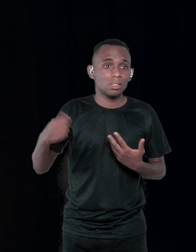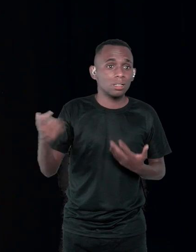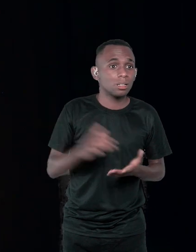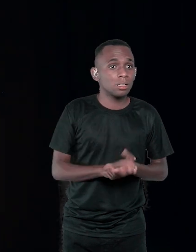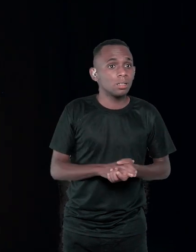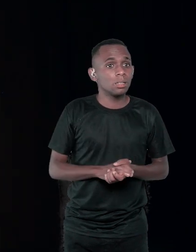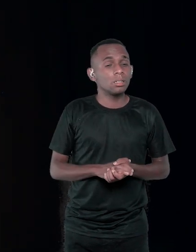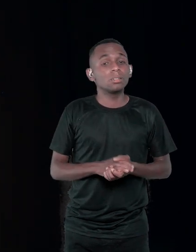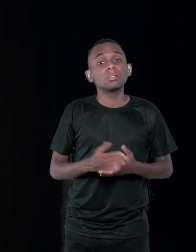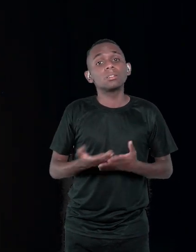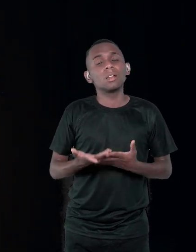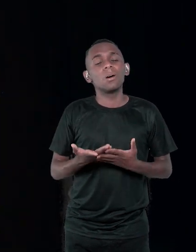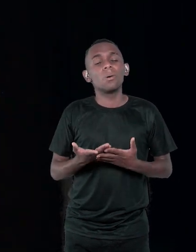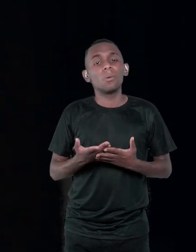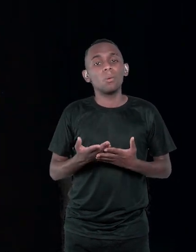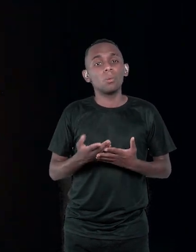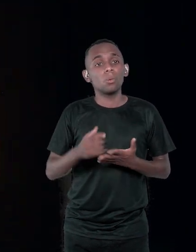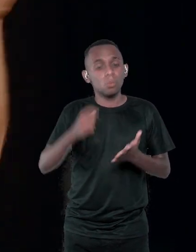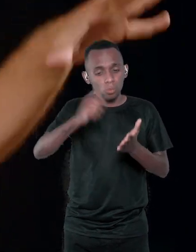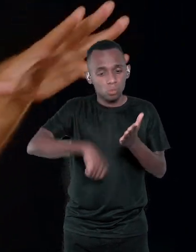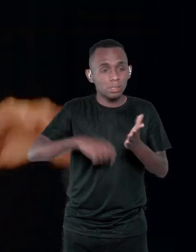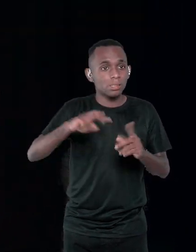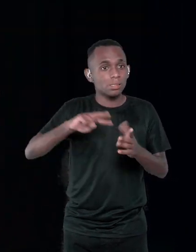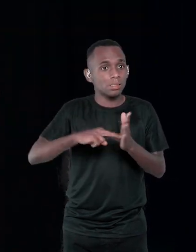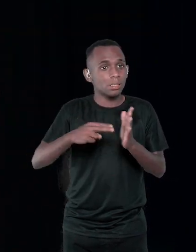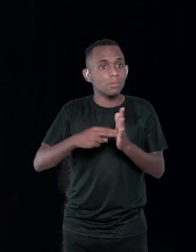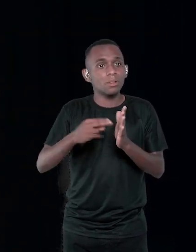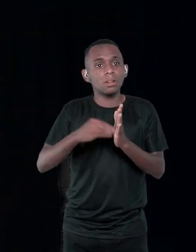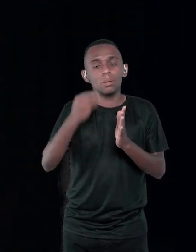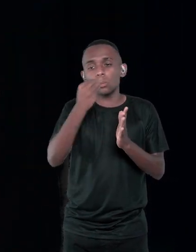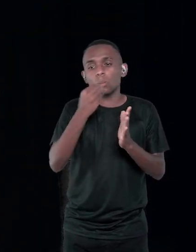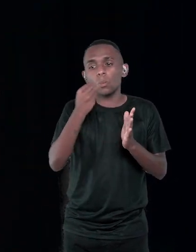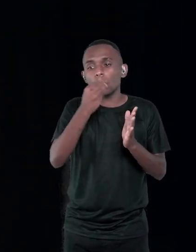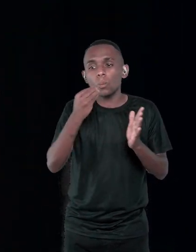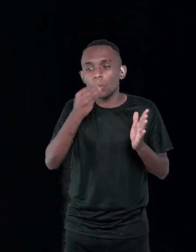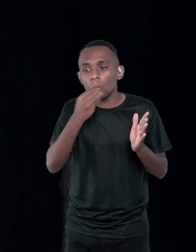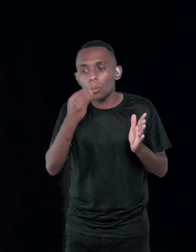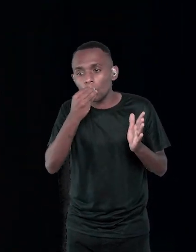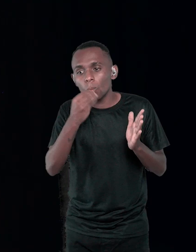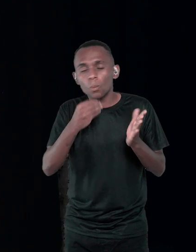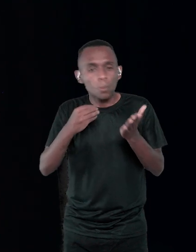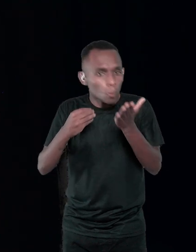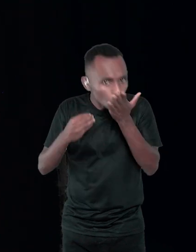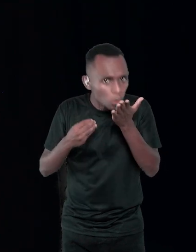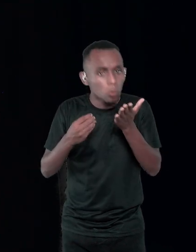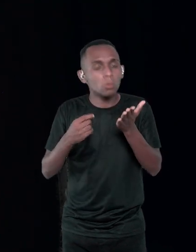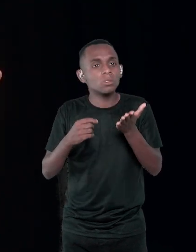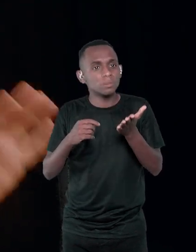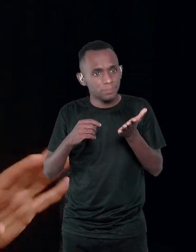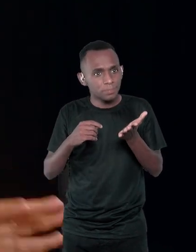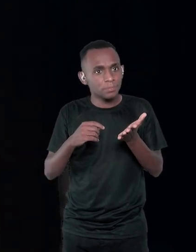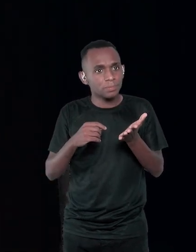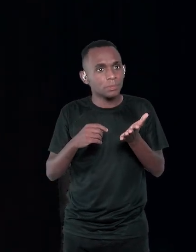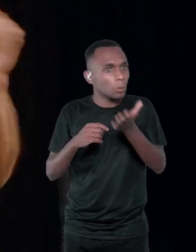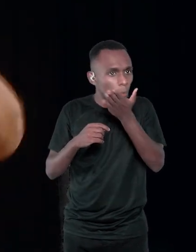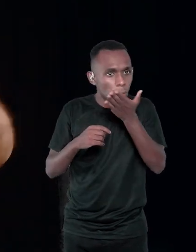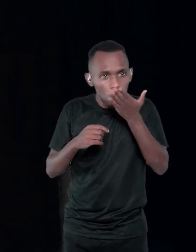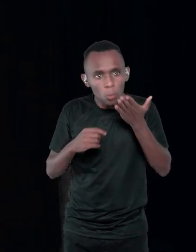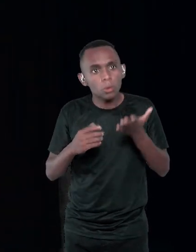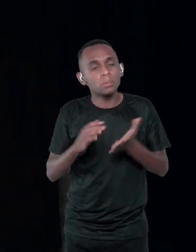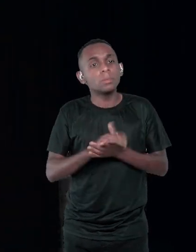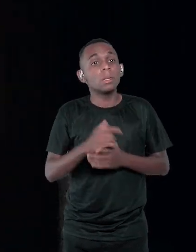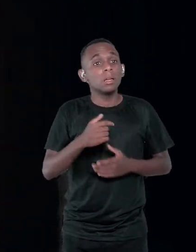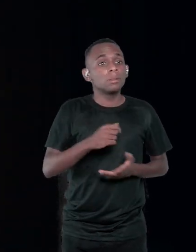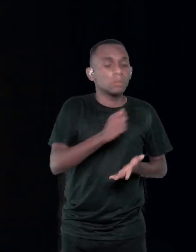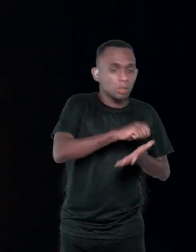autógrafo dela era um beijo. Né? Às vezes ela ficava o Pachuca, era o maquiador dela, sempre com o batom, dava 3 beijos, então eu